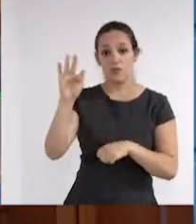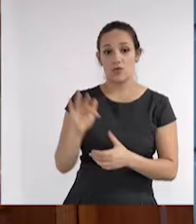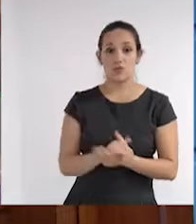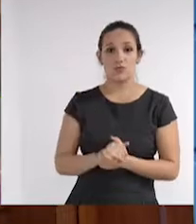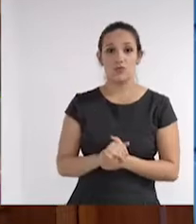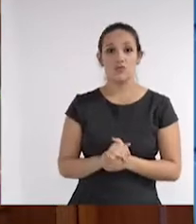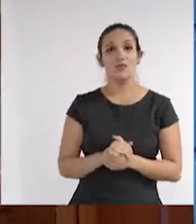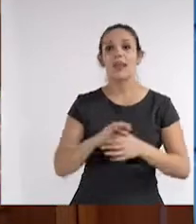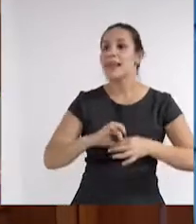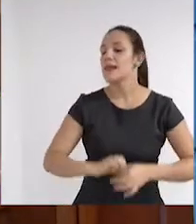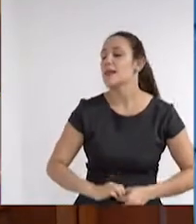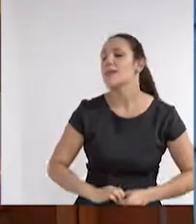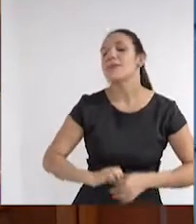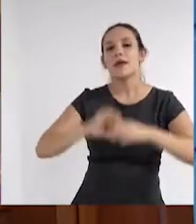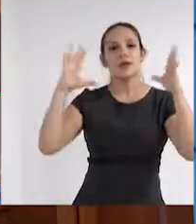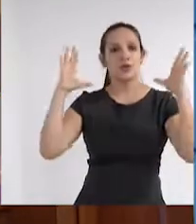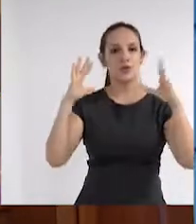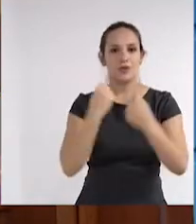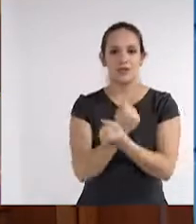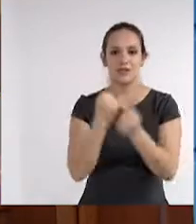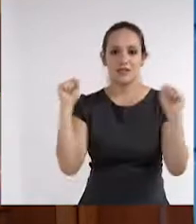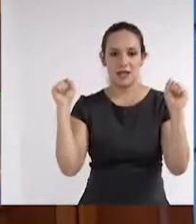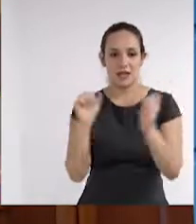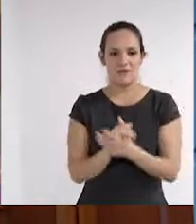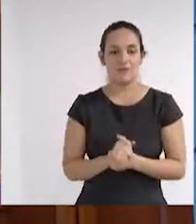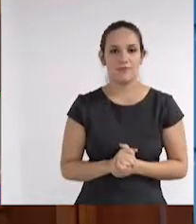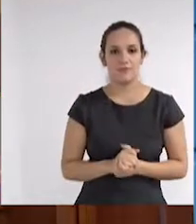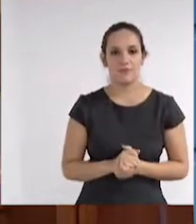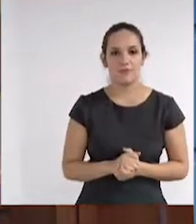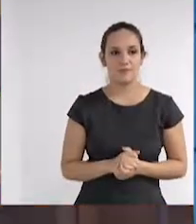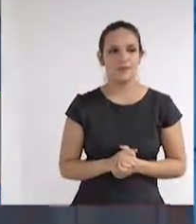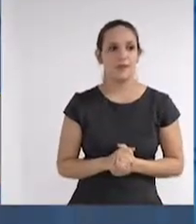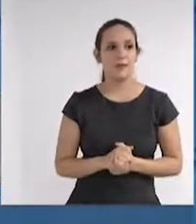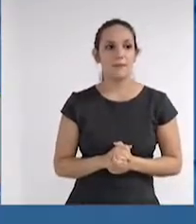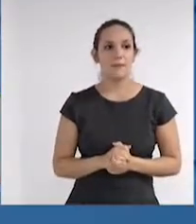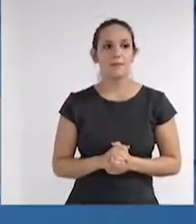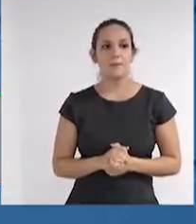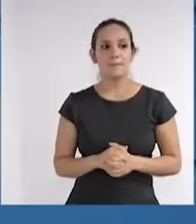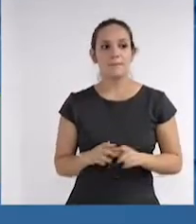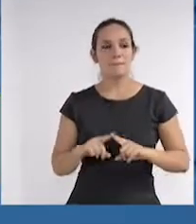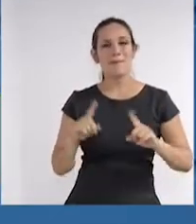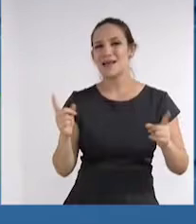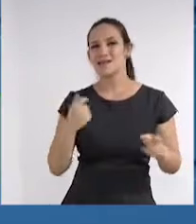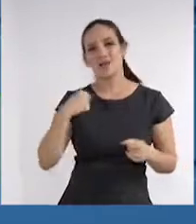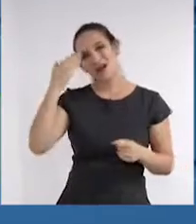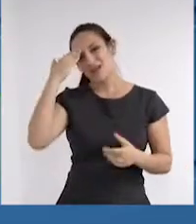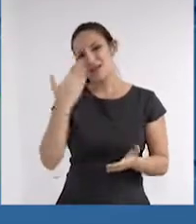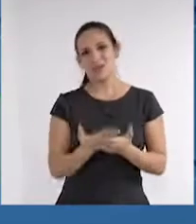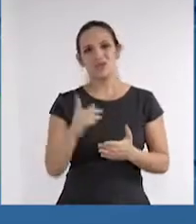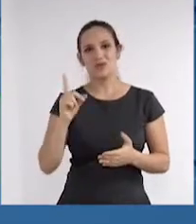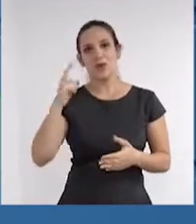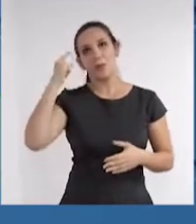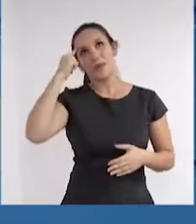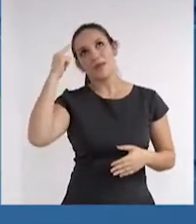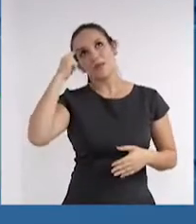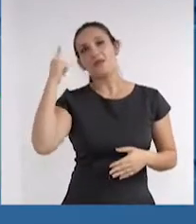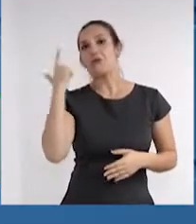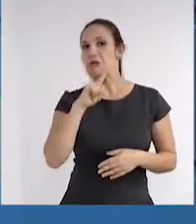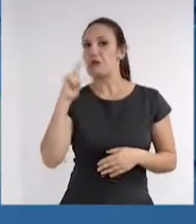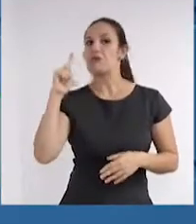a abolição dos escravos, tudo isso. Mas o que eu não concordo é com a utopia ideológica do